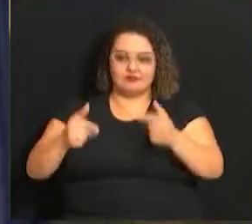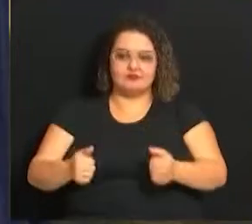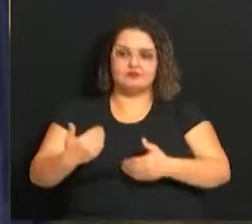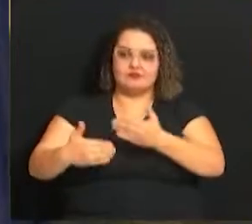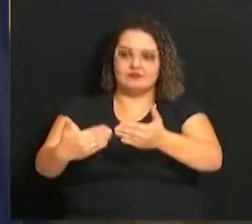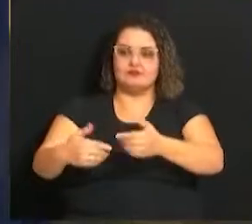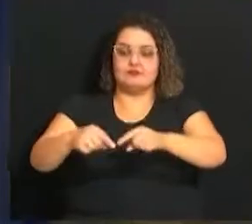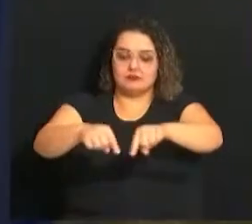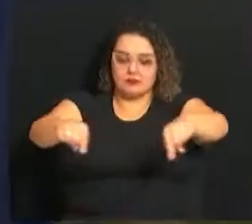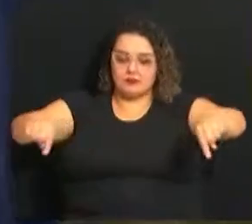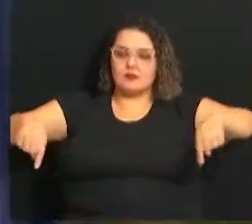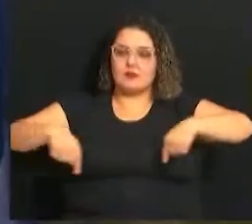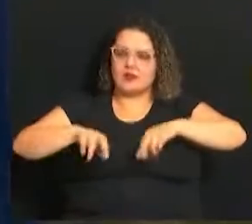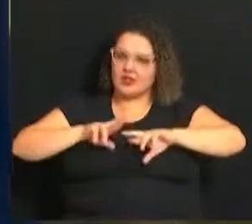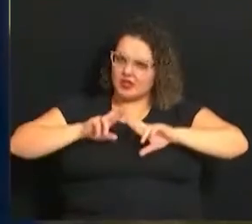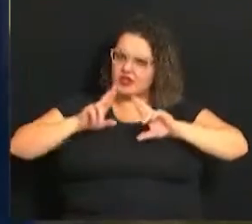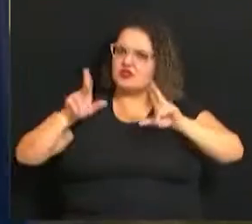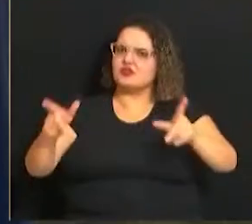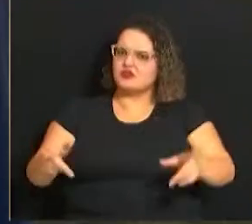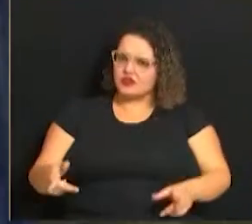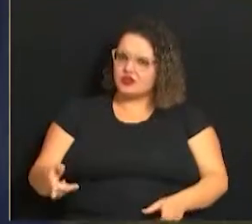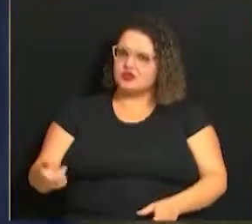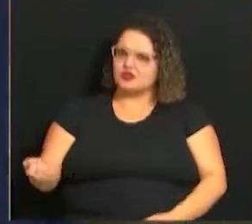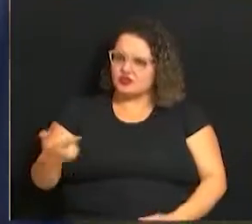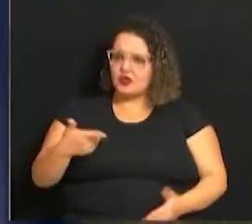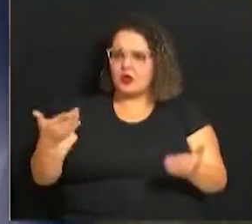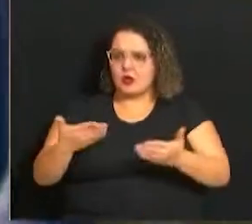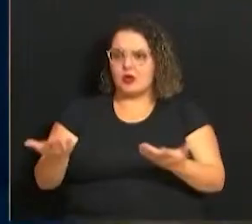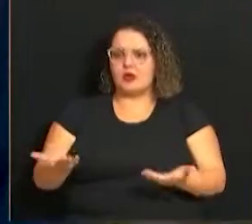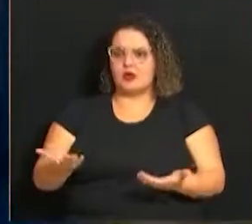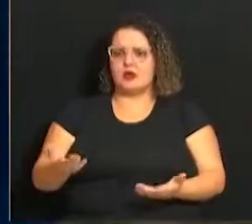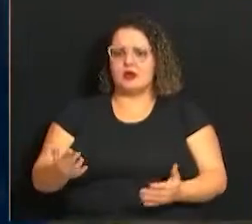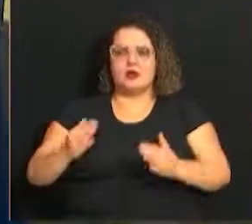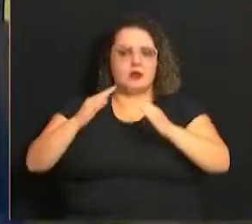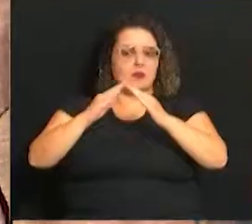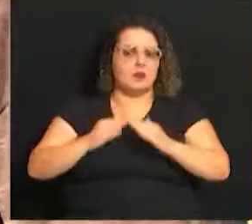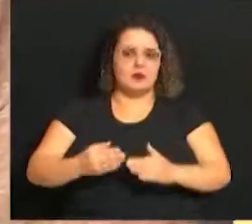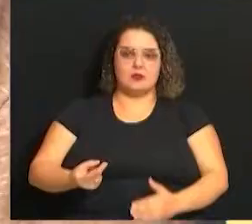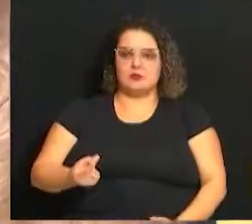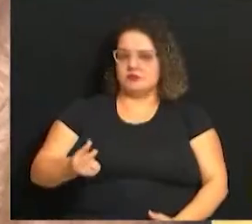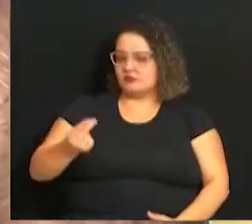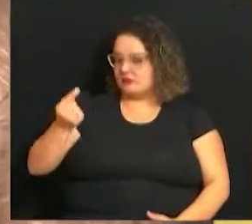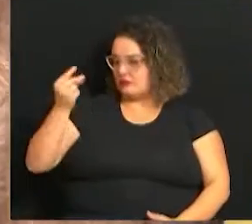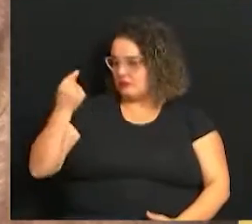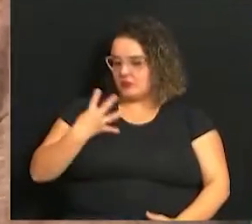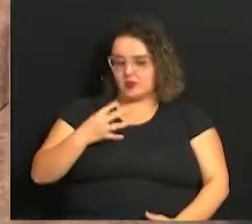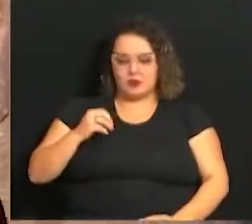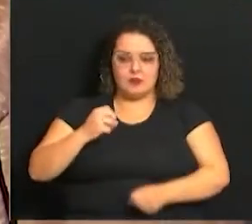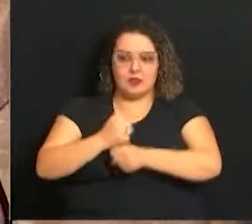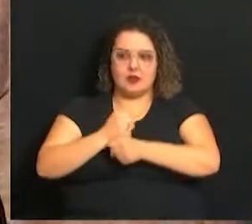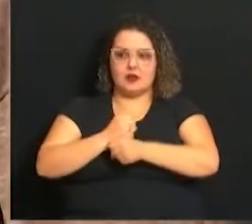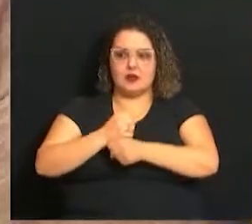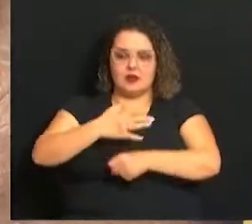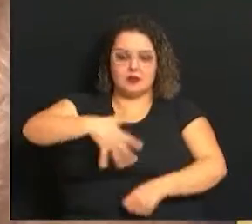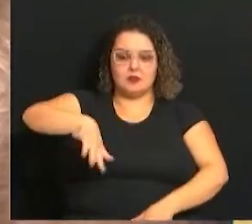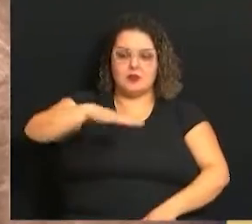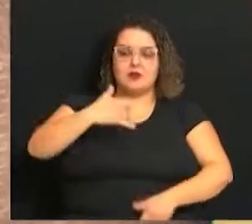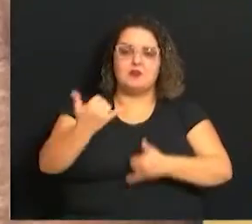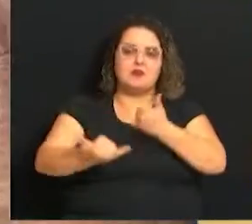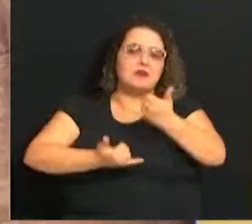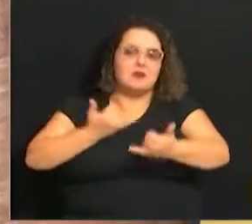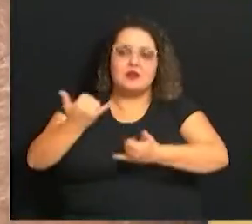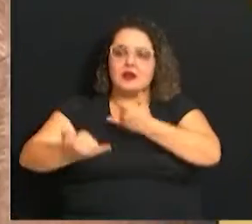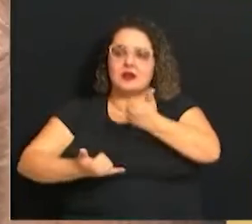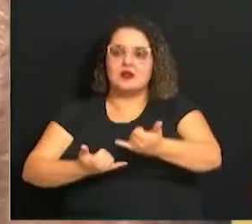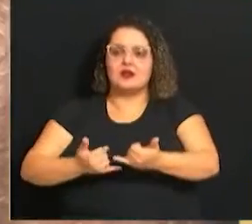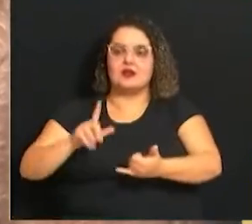desde que a nova praça era ainda um local bem diferente do que ficou hoje que eu moro aqui há 40 anos então aqui era